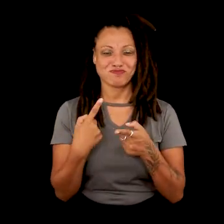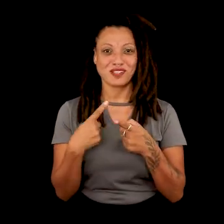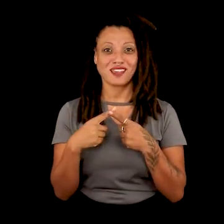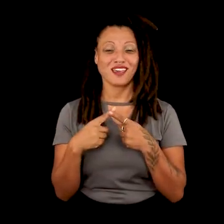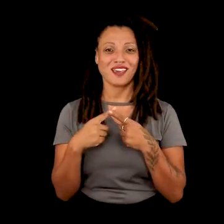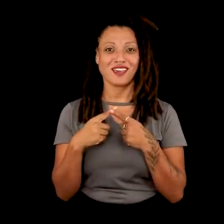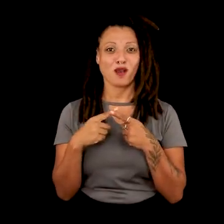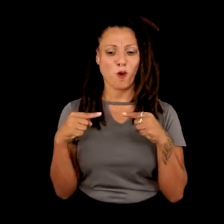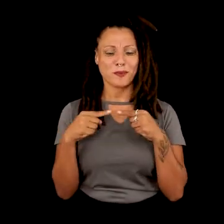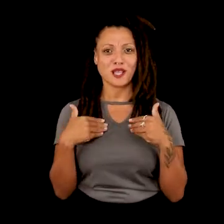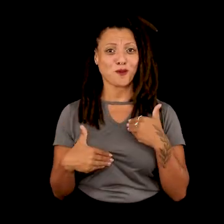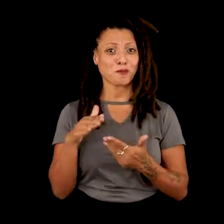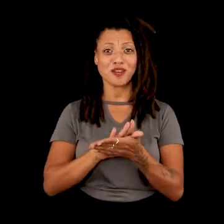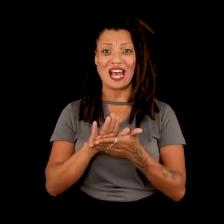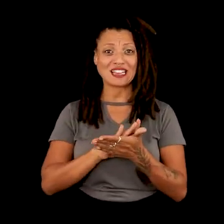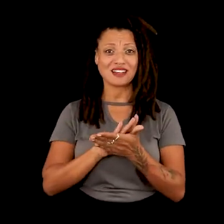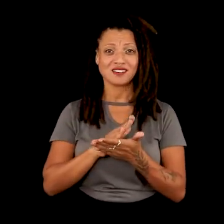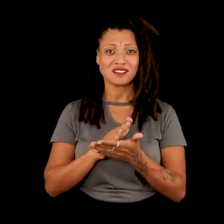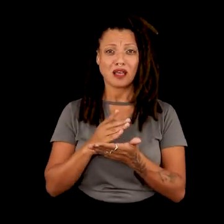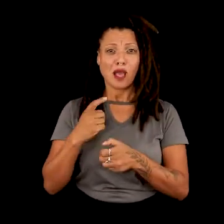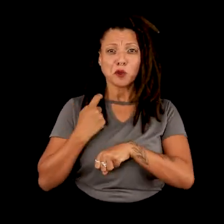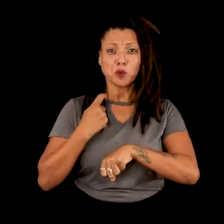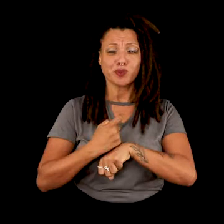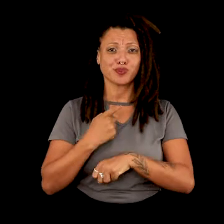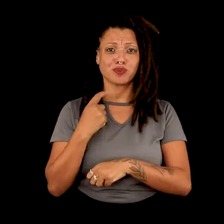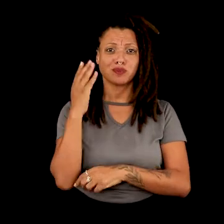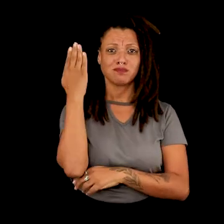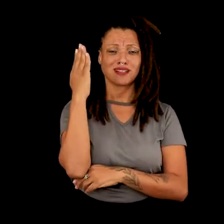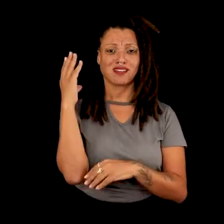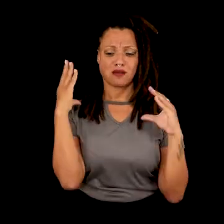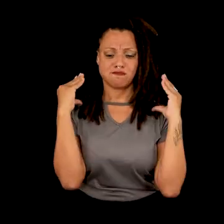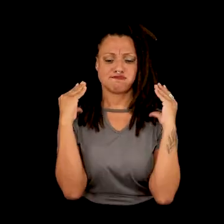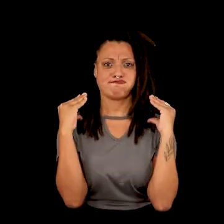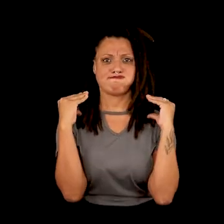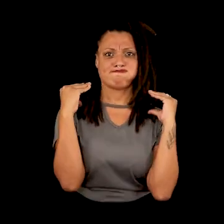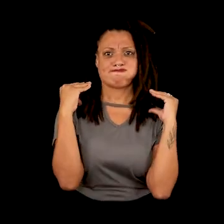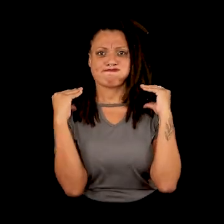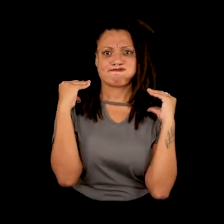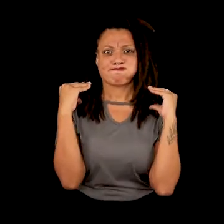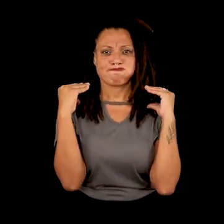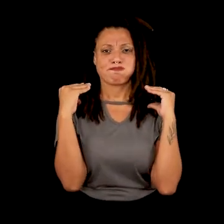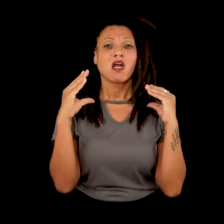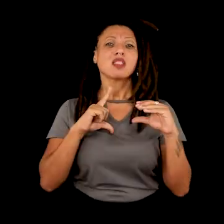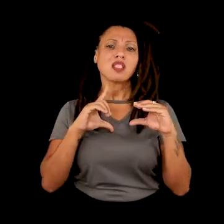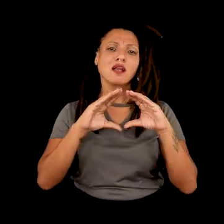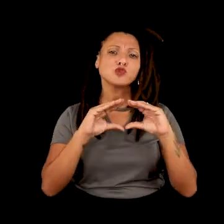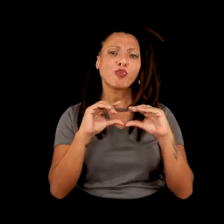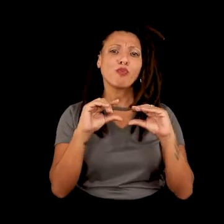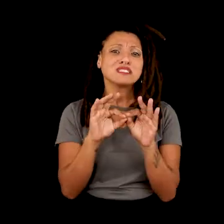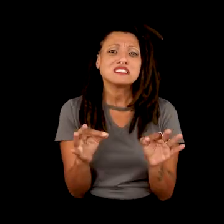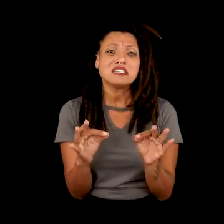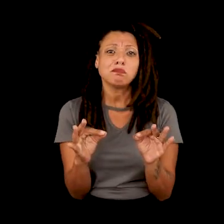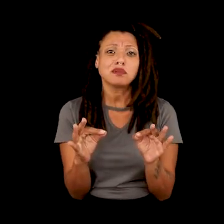nada de anatomia. A coisa mais anatômica que tem é uma espuma de colchão que as pessoas cortam e botam assim em